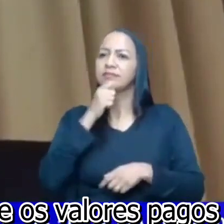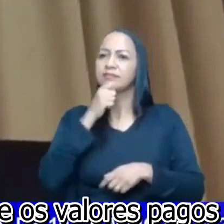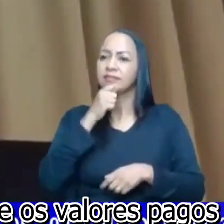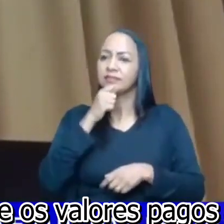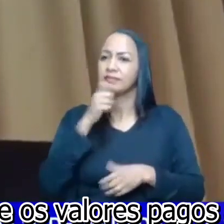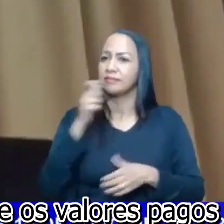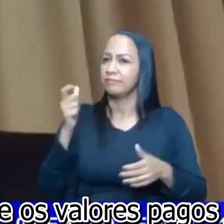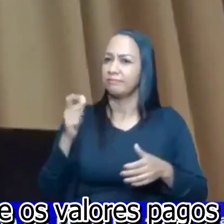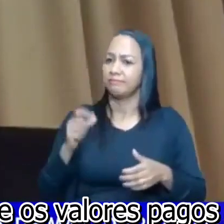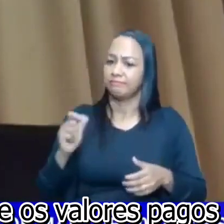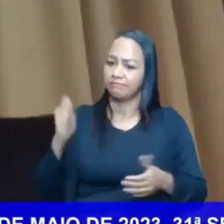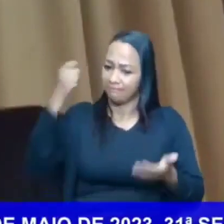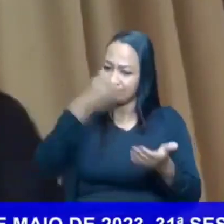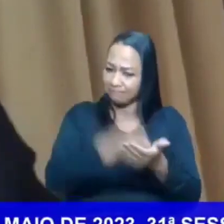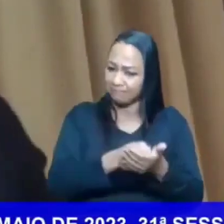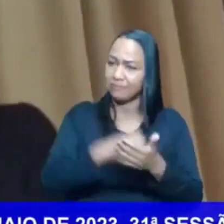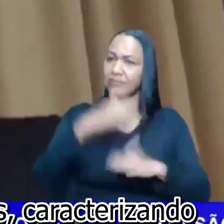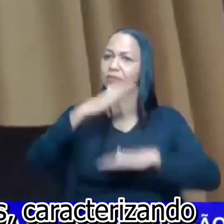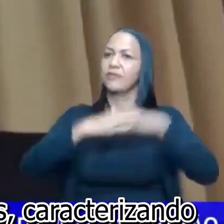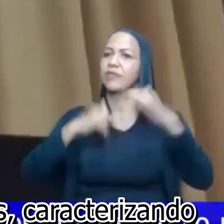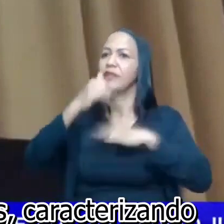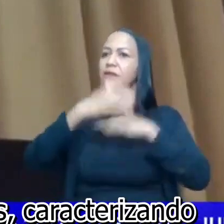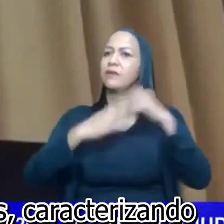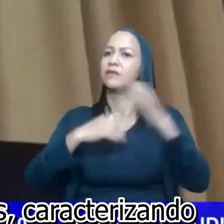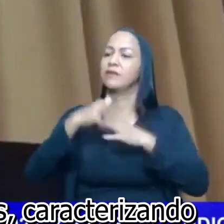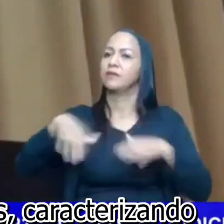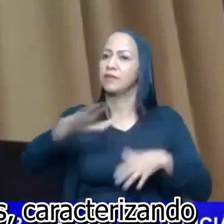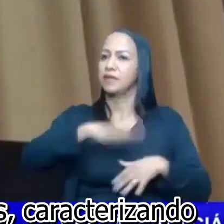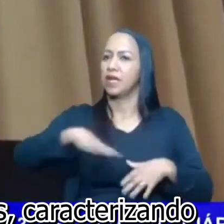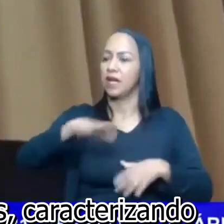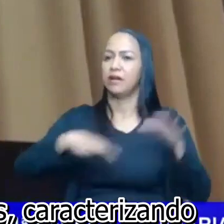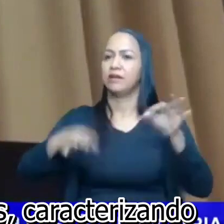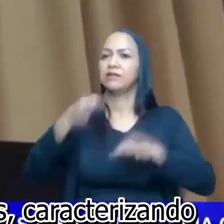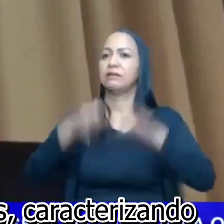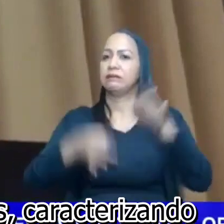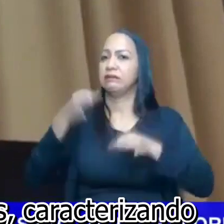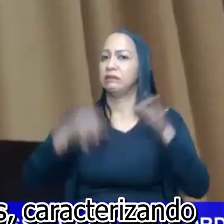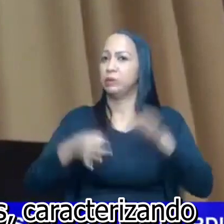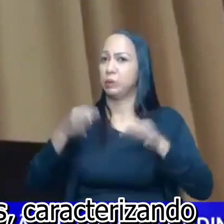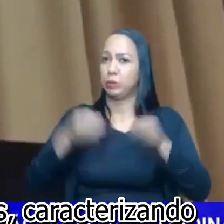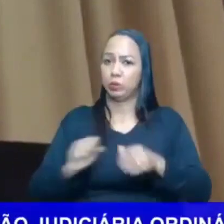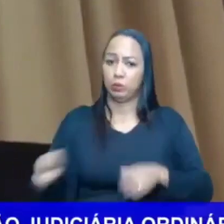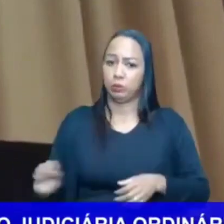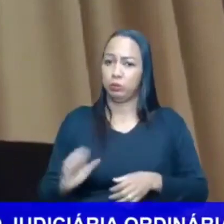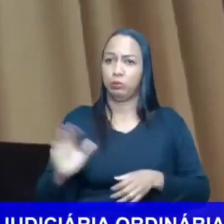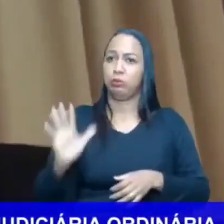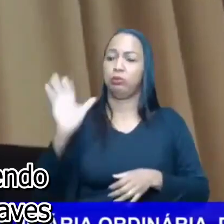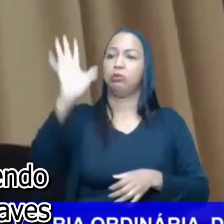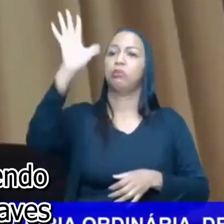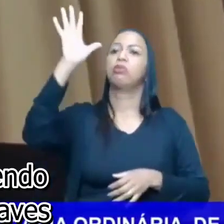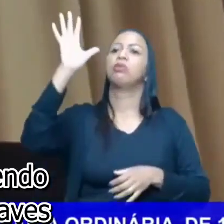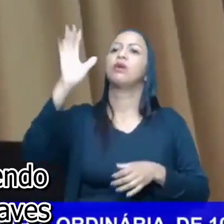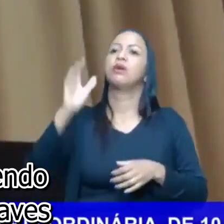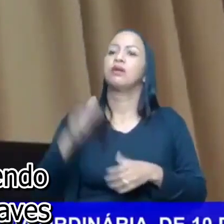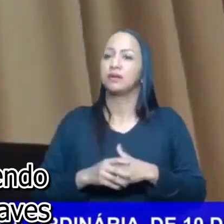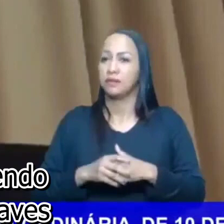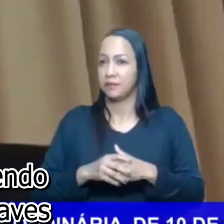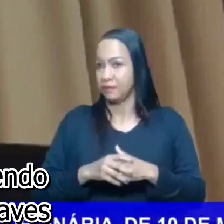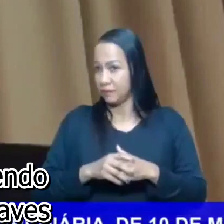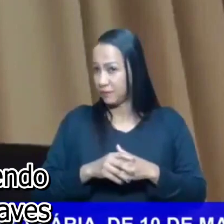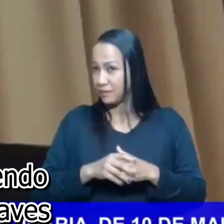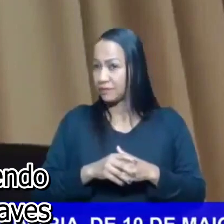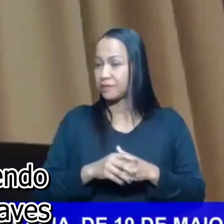valores pagos aos profissionais da área contábil e jurídica são exorbitantes, caracterizando ofensa ao princípio